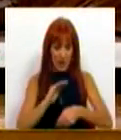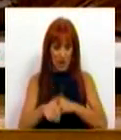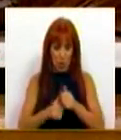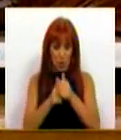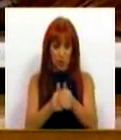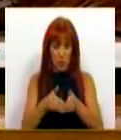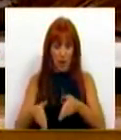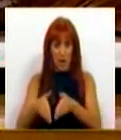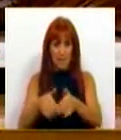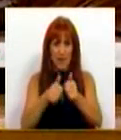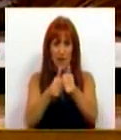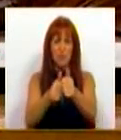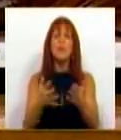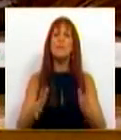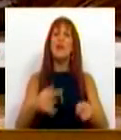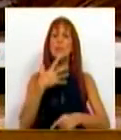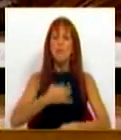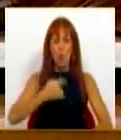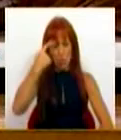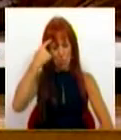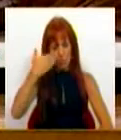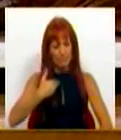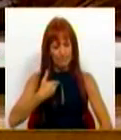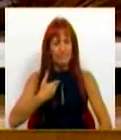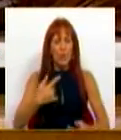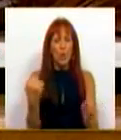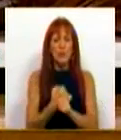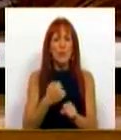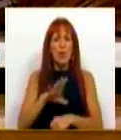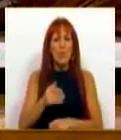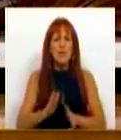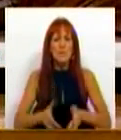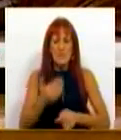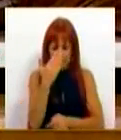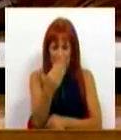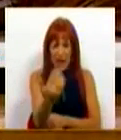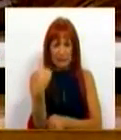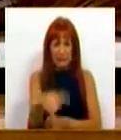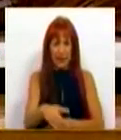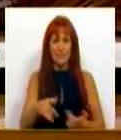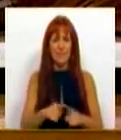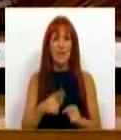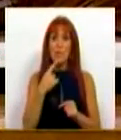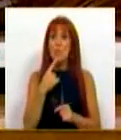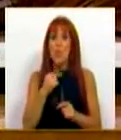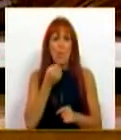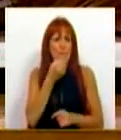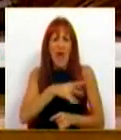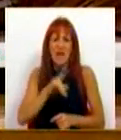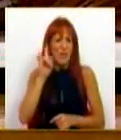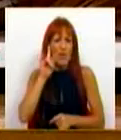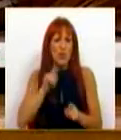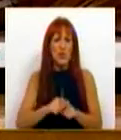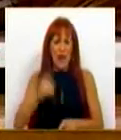este caminho. Mas temos plena consciência do trabalho que o país tem pela frente. A enorme perda de